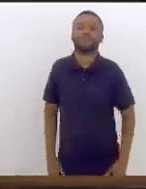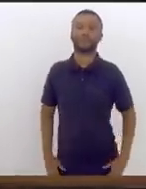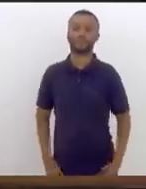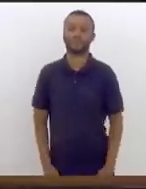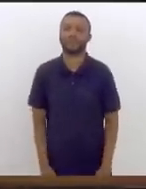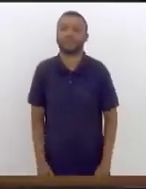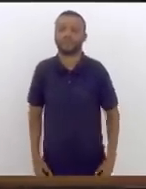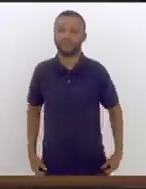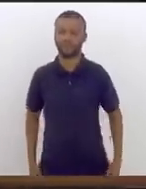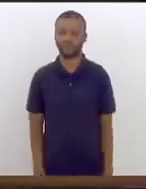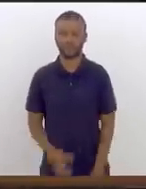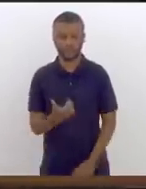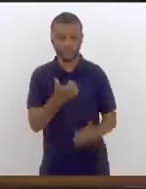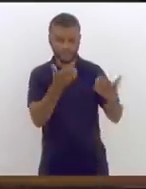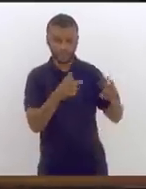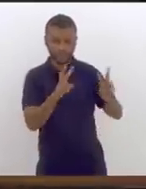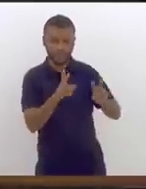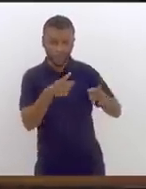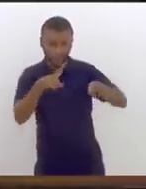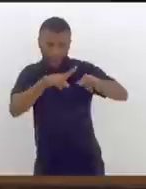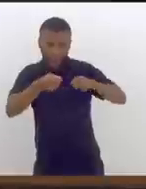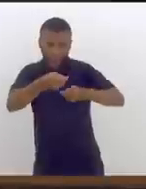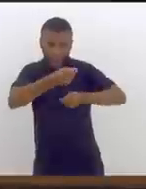você quer falar sobre prisão administrativa